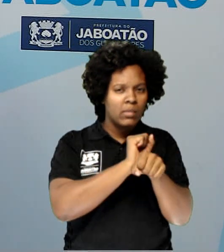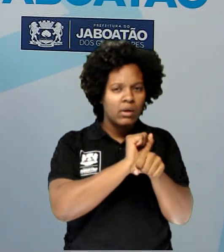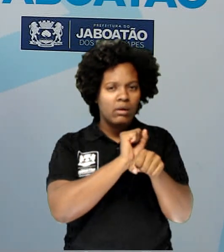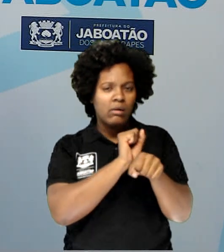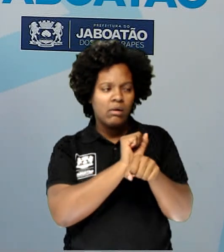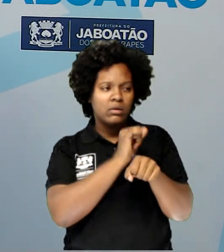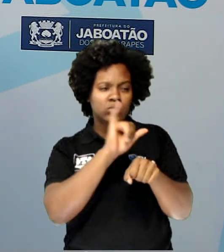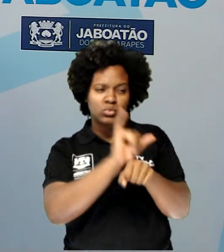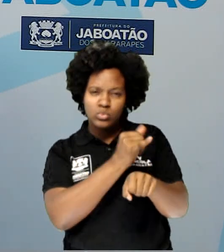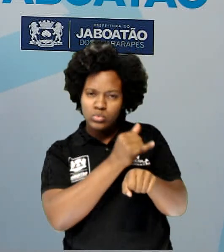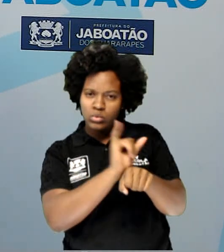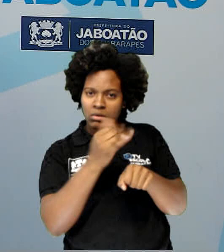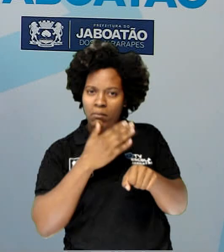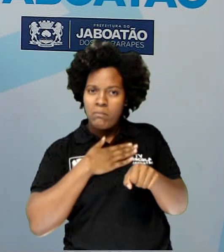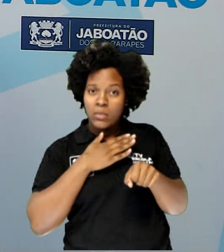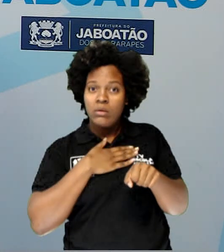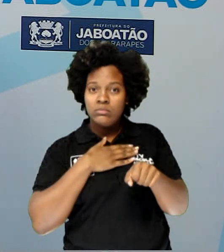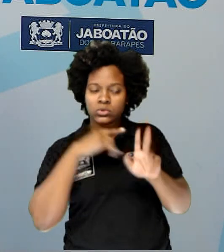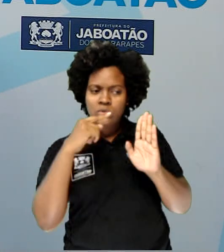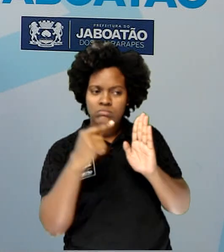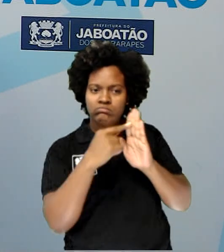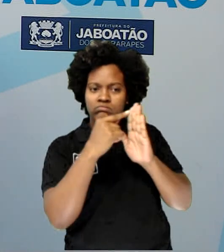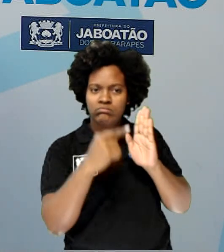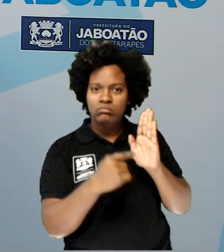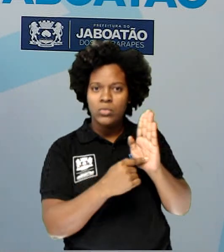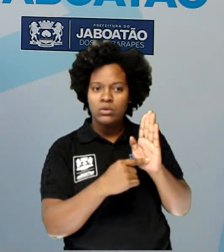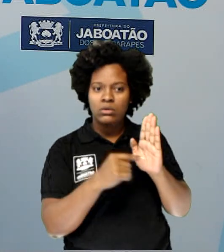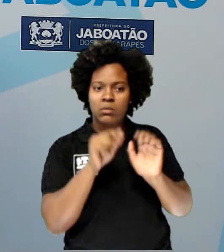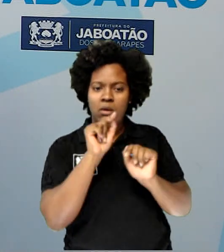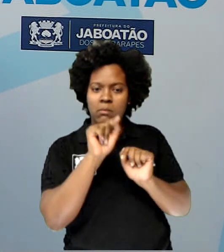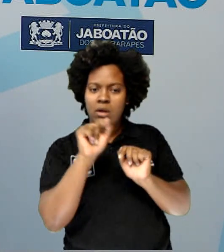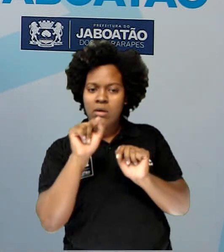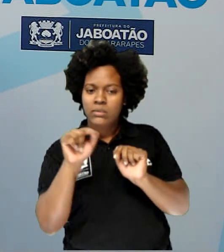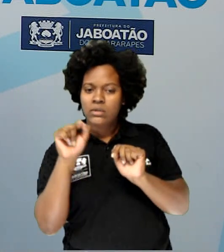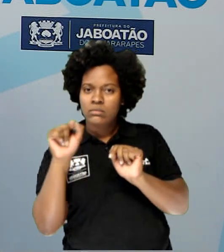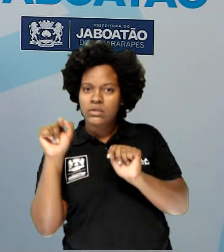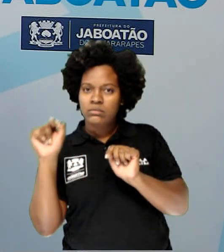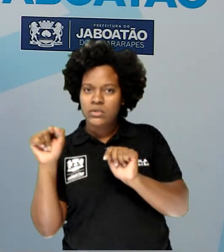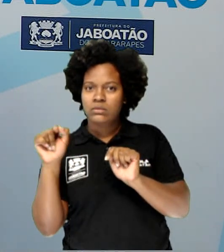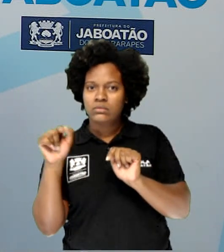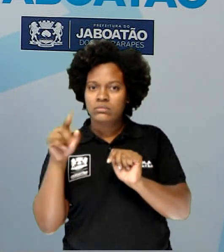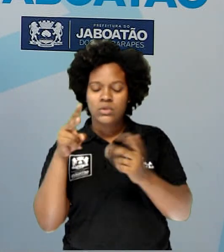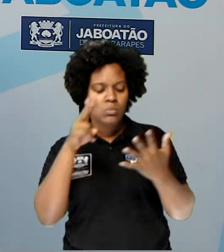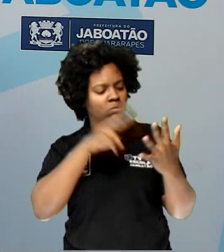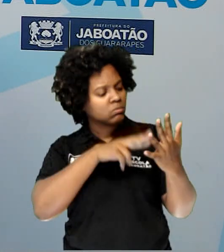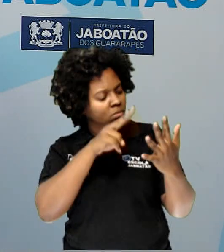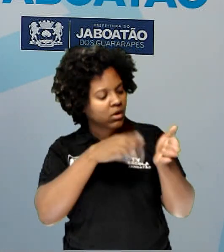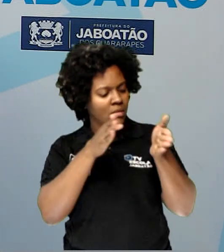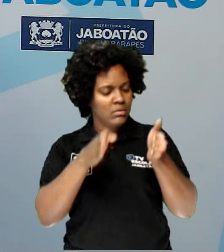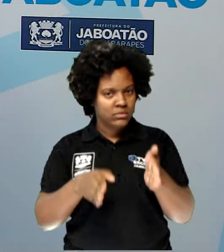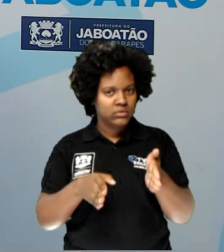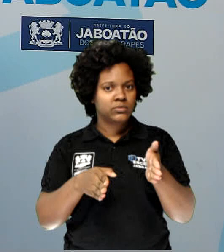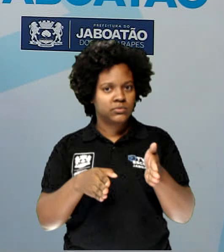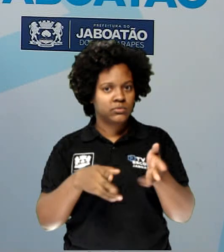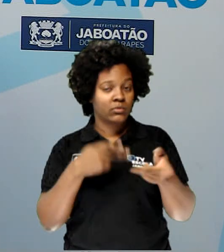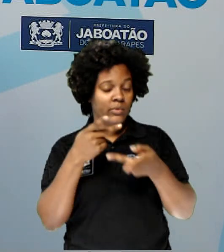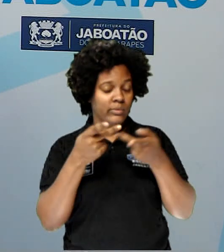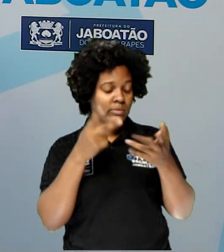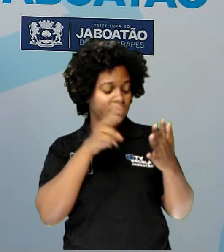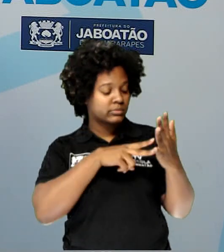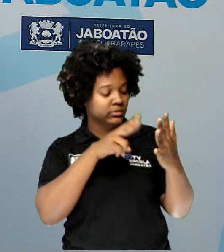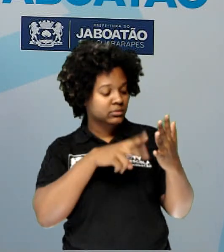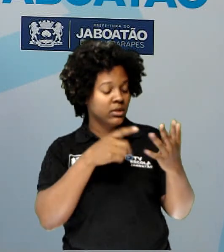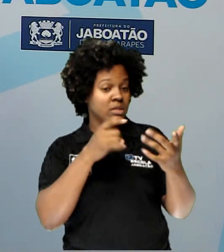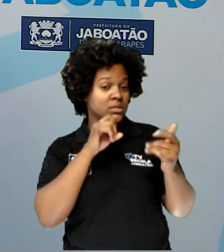para mim estavam sinalizadas pelo sinal das reticências. Relendo ali o trecho, eu li mais ou menos assim: